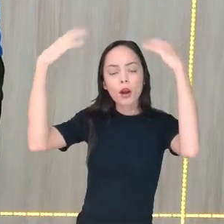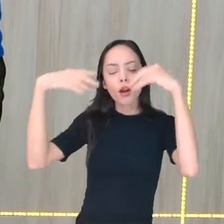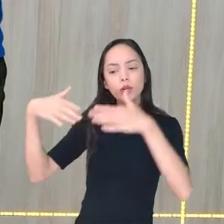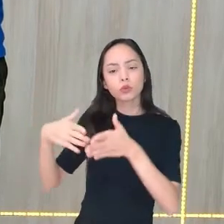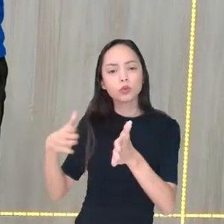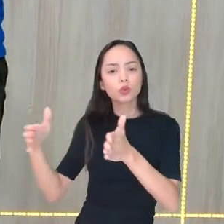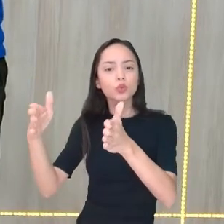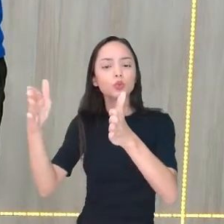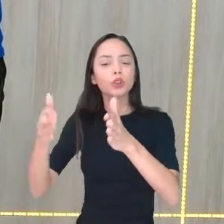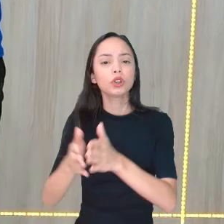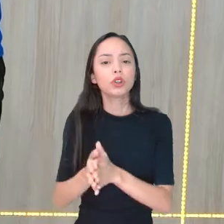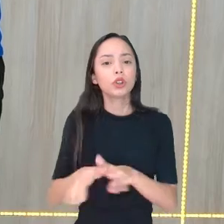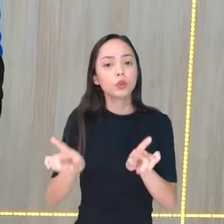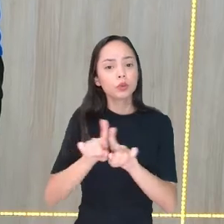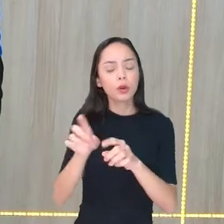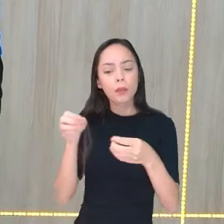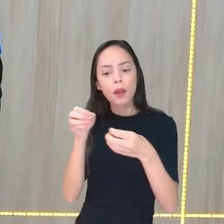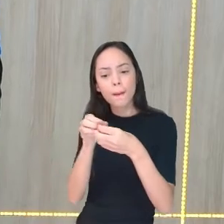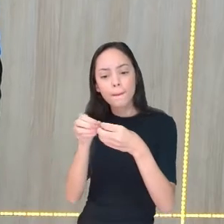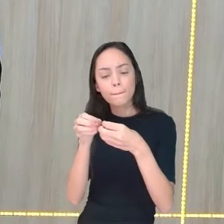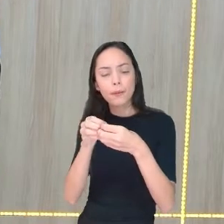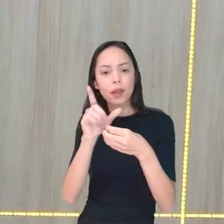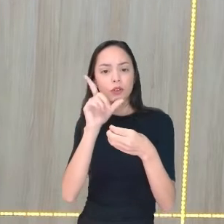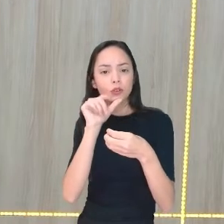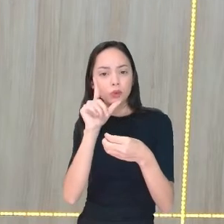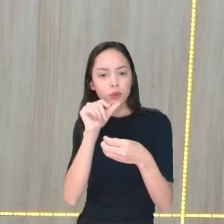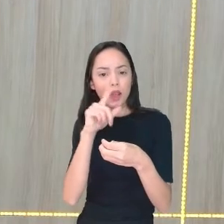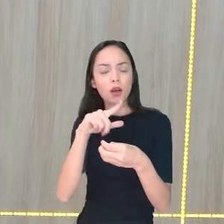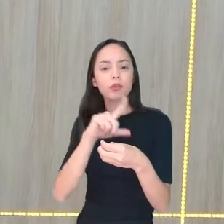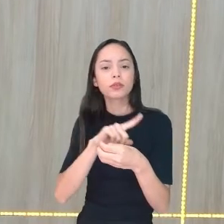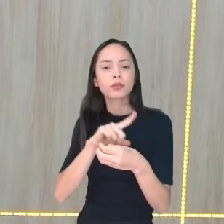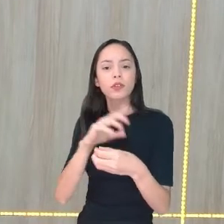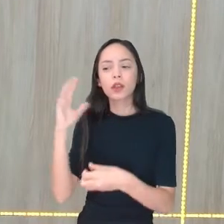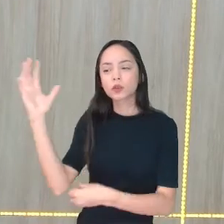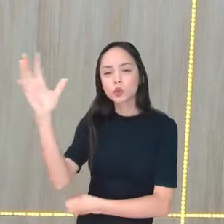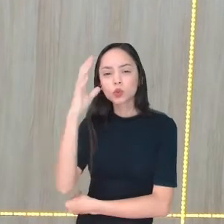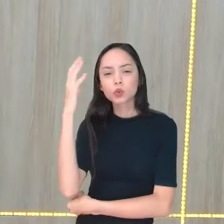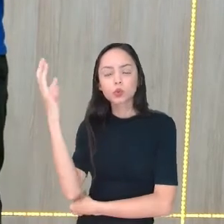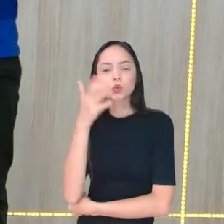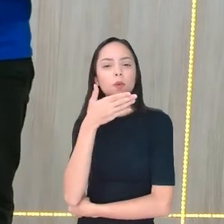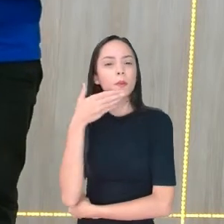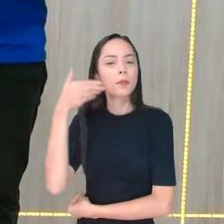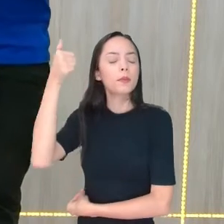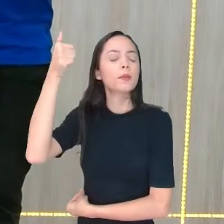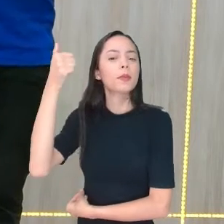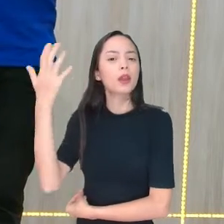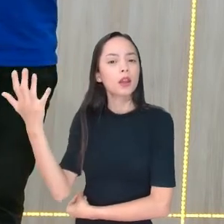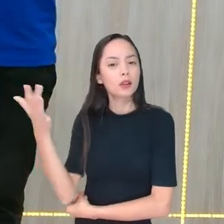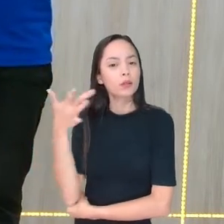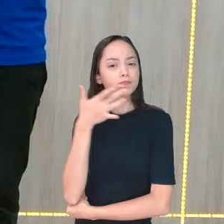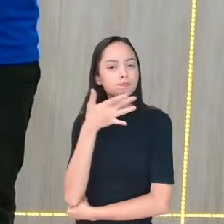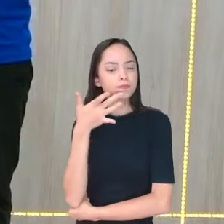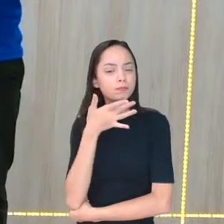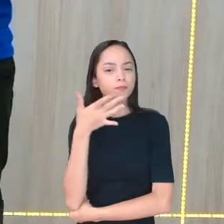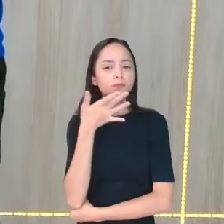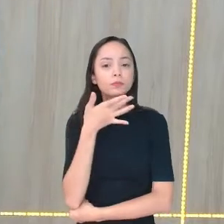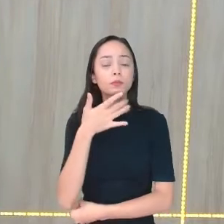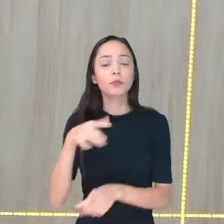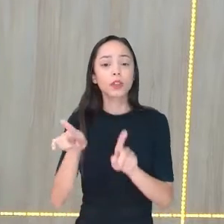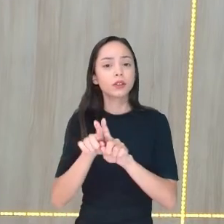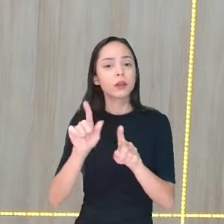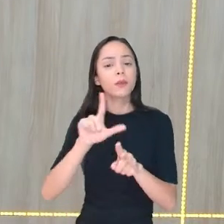climática também, né, a proximidade da água cria um microclima mais ameno, mais agradável, a gente vai ter a questão